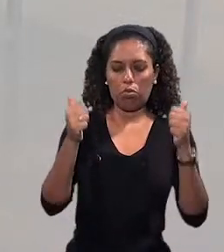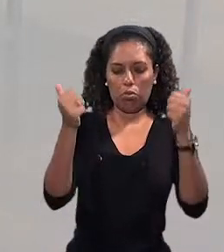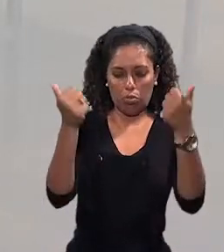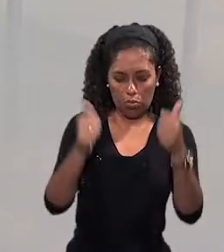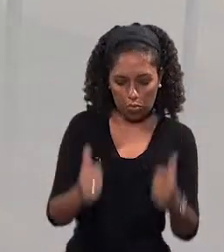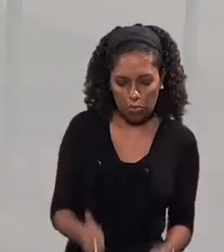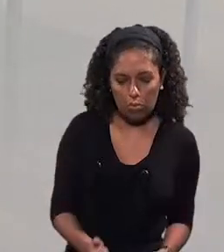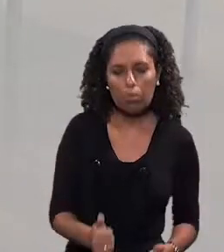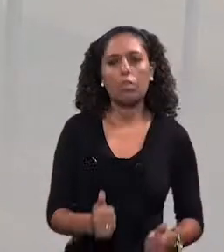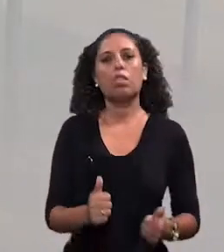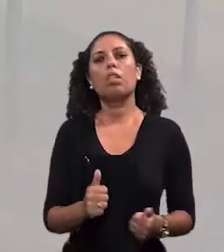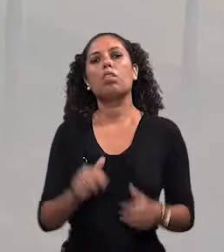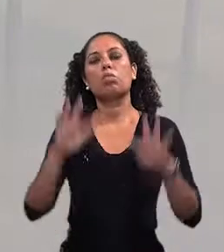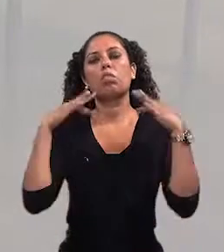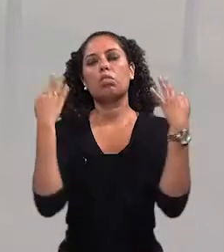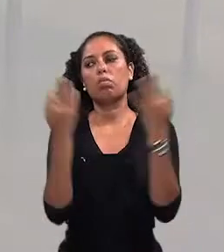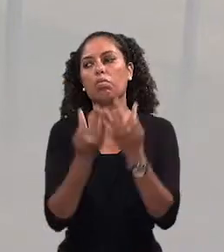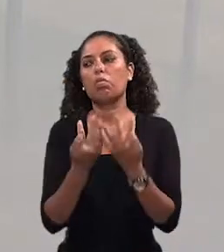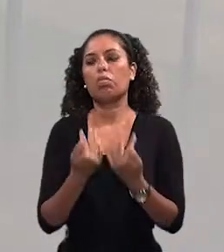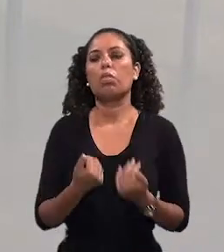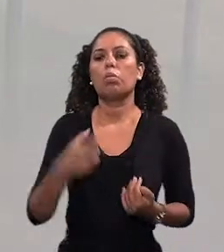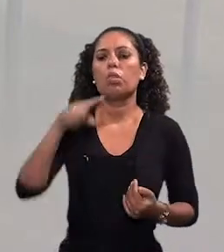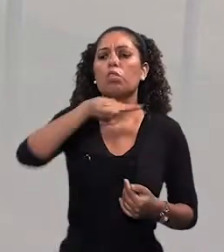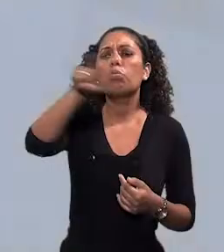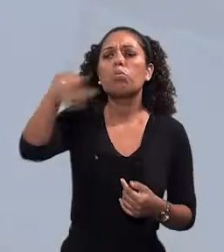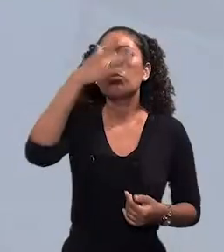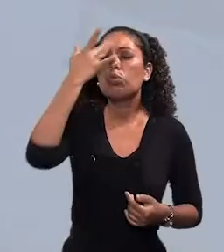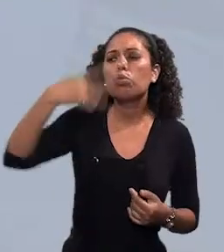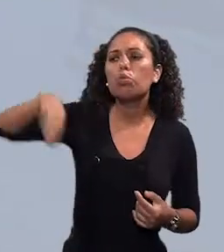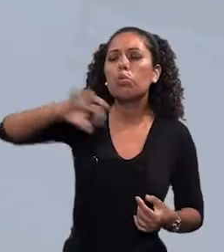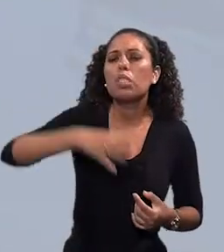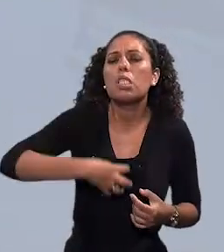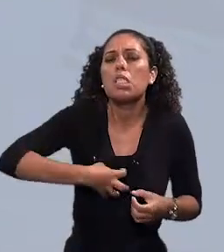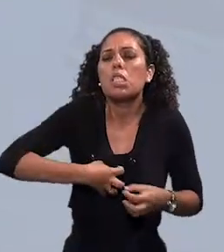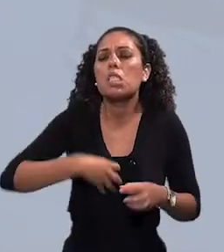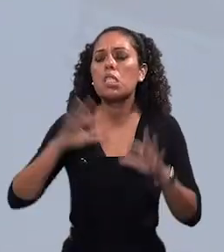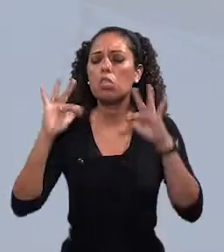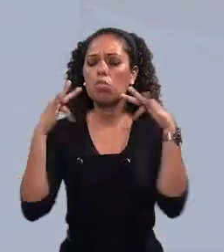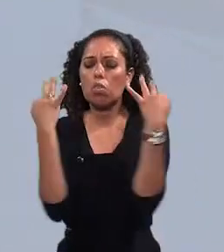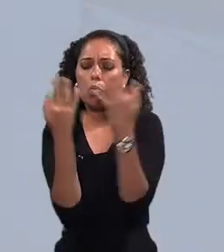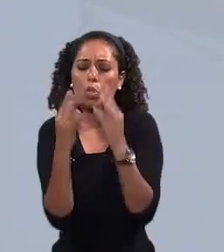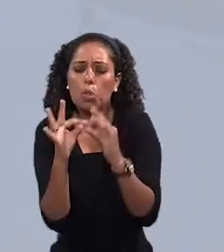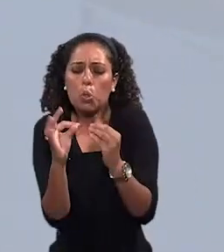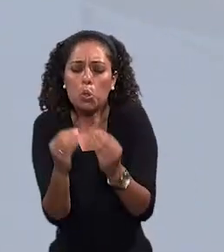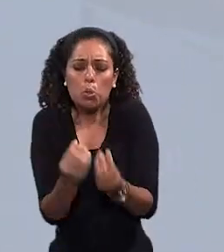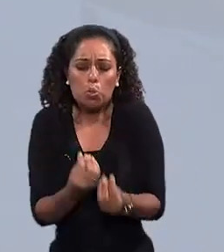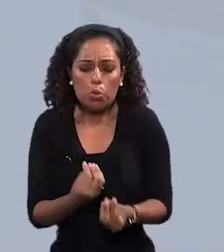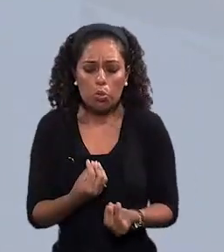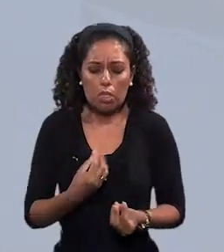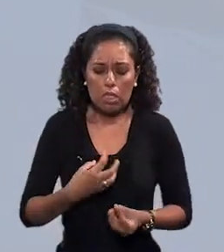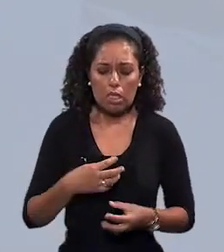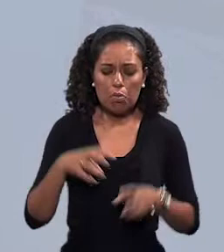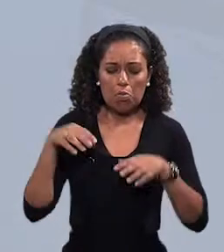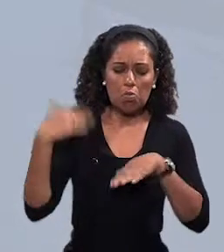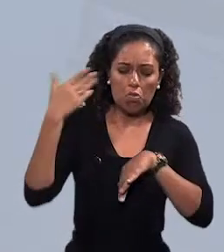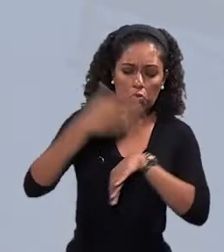né? Aqueles 10 garotos que morreram no Ninho do Urubu. Qual era o sentimento das pessoas, dos familiares, né,